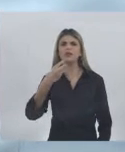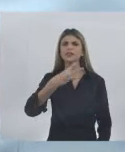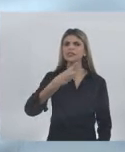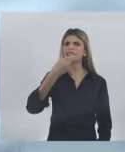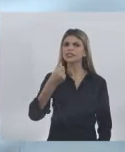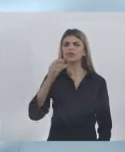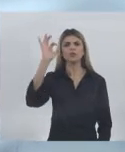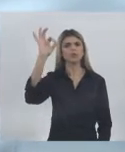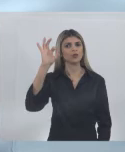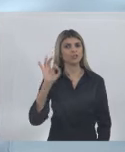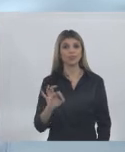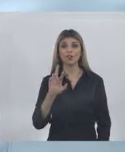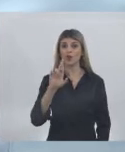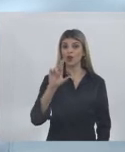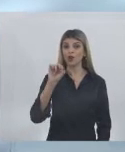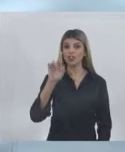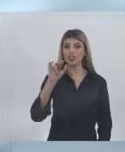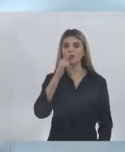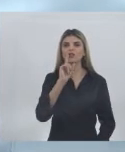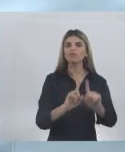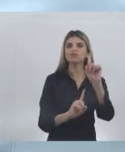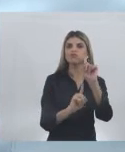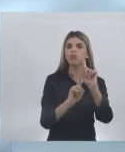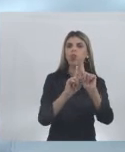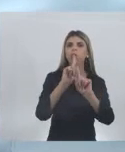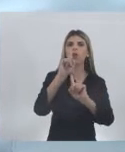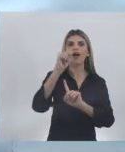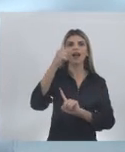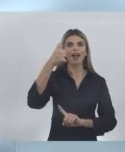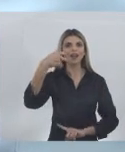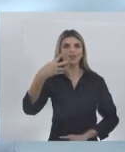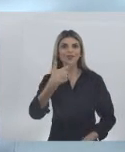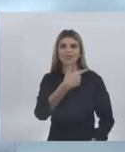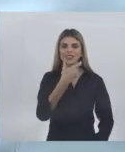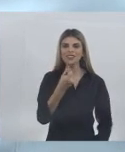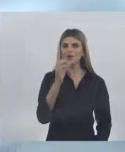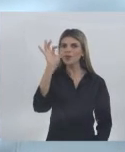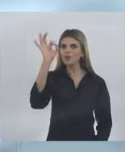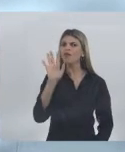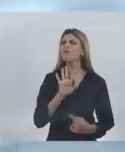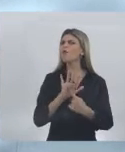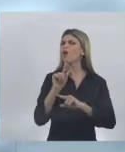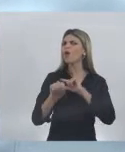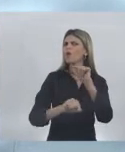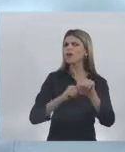Direito e eu estava entrando na faculdade de Odontologia. E